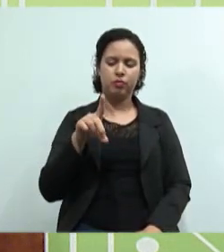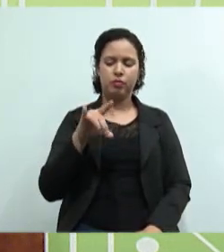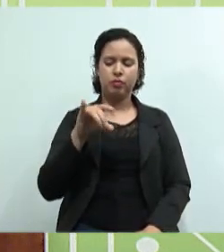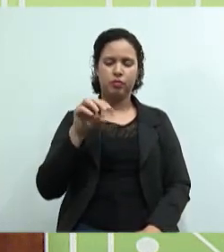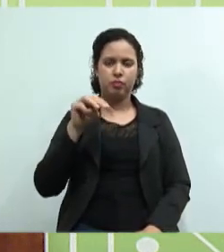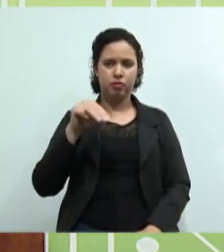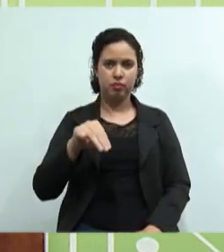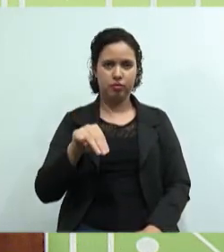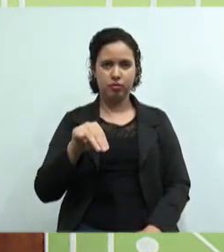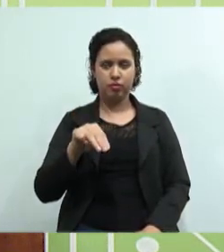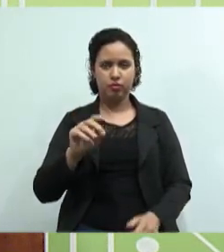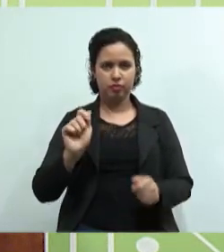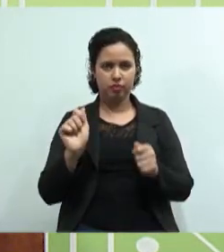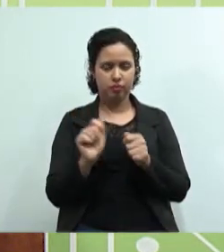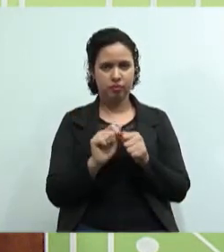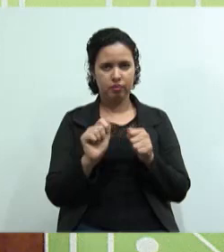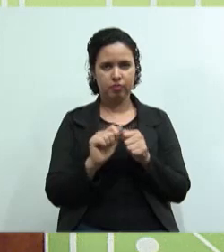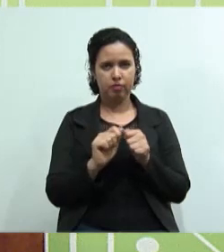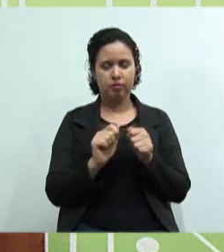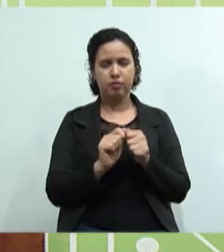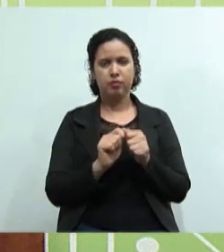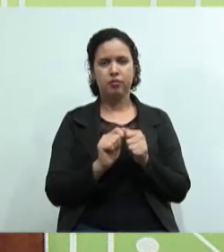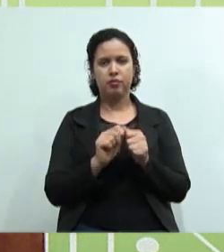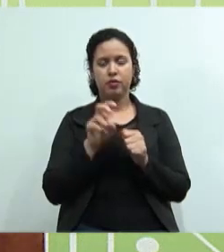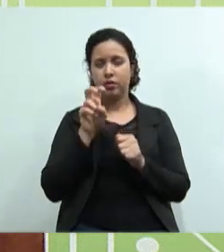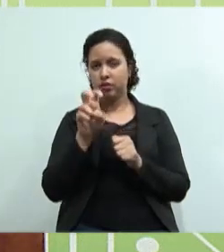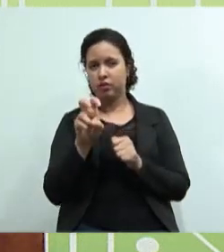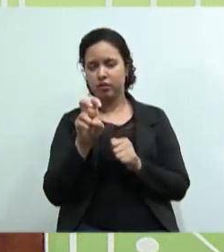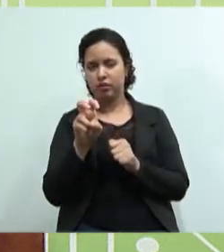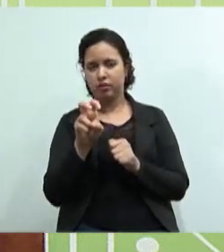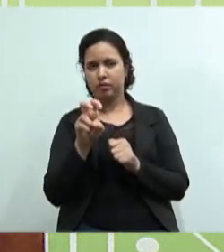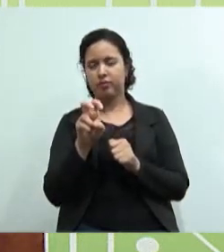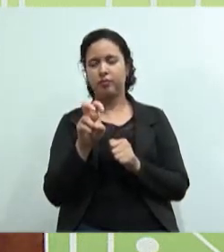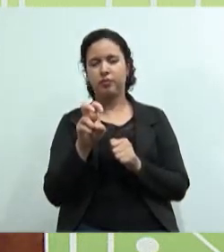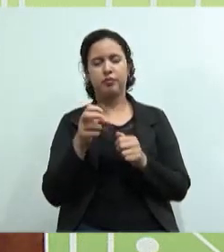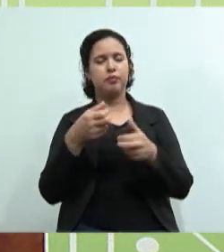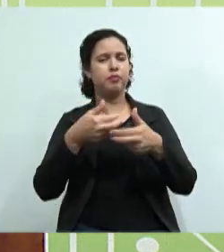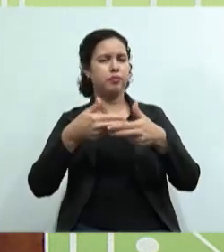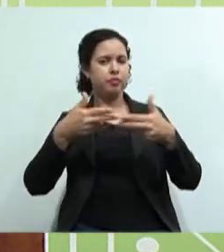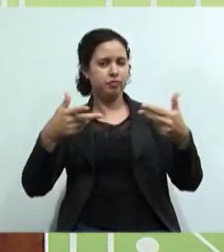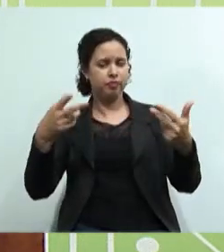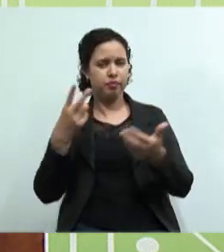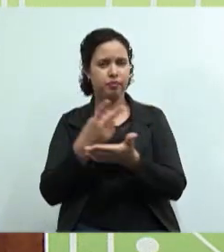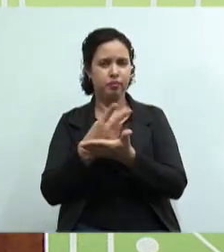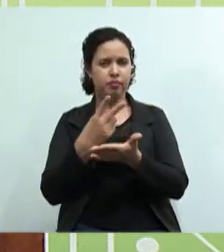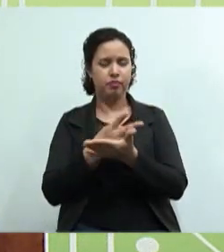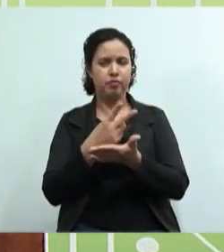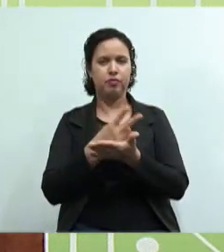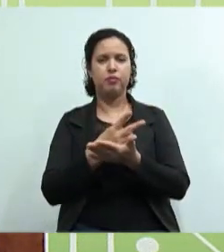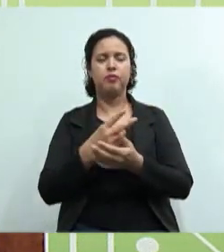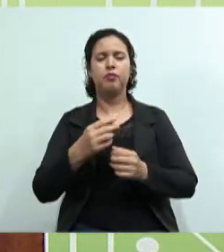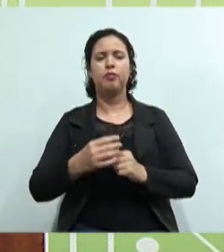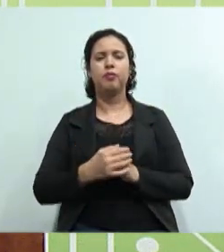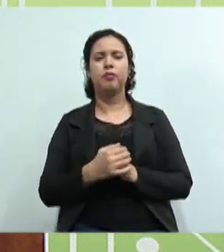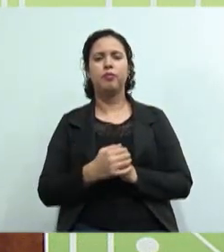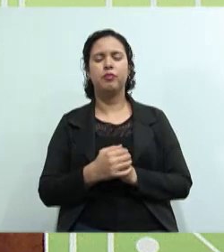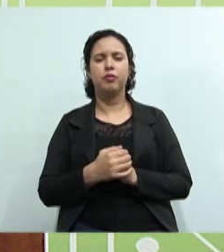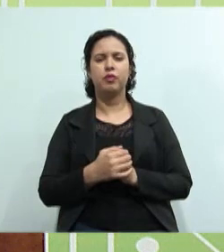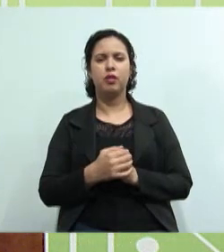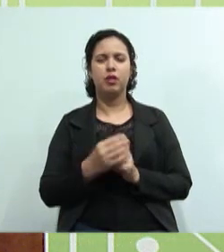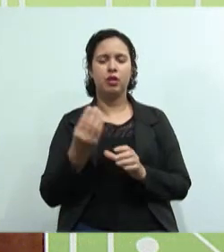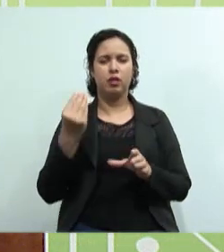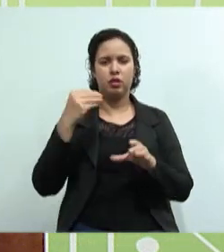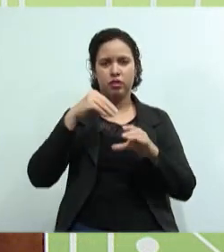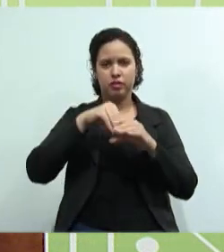Para produzir 5, eu gasto 5. E aí, sucessivamente. O que entra no custo